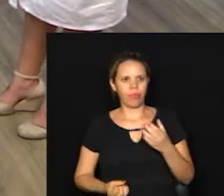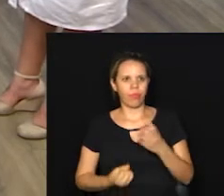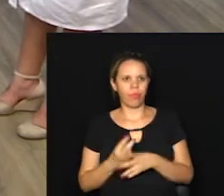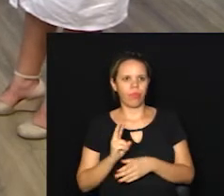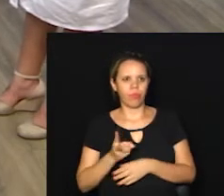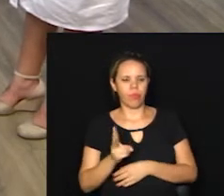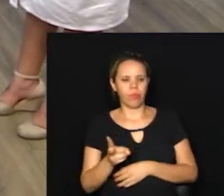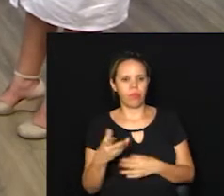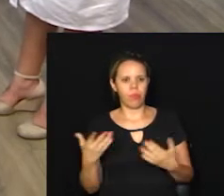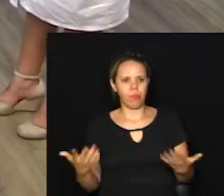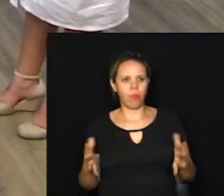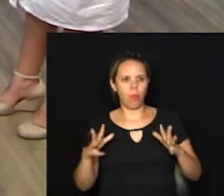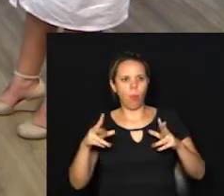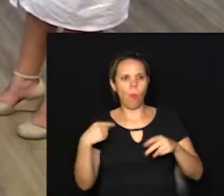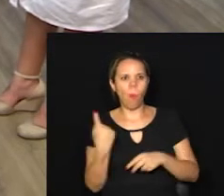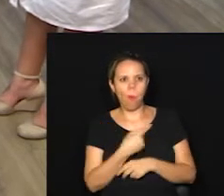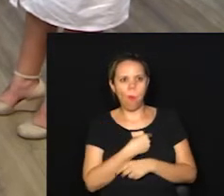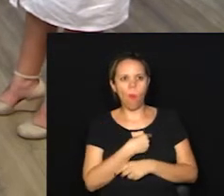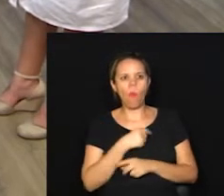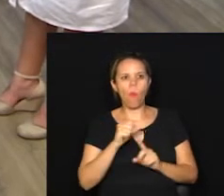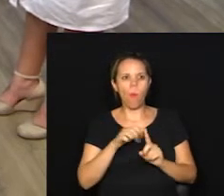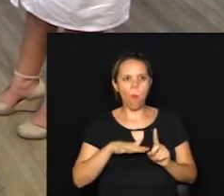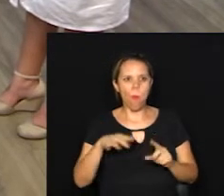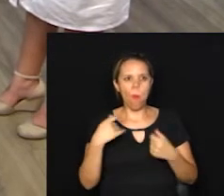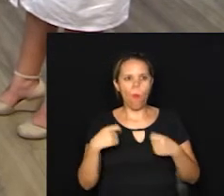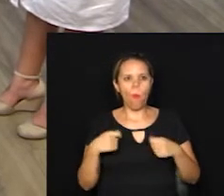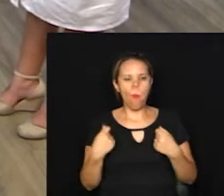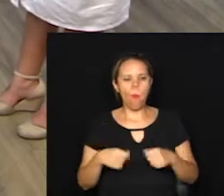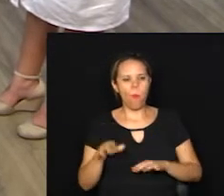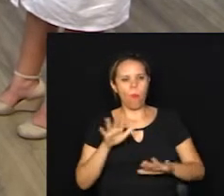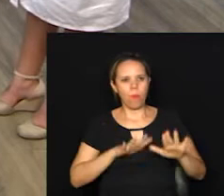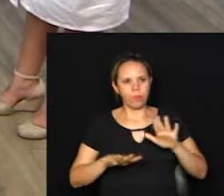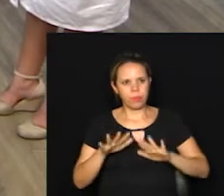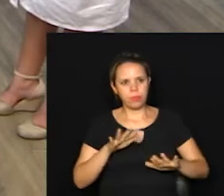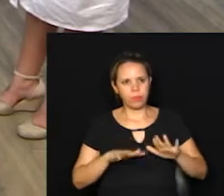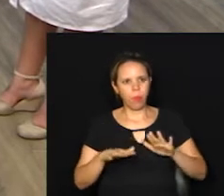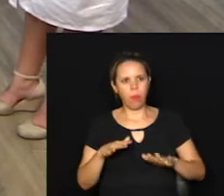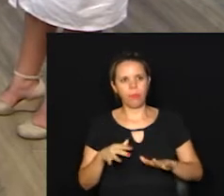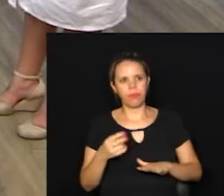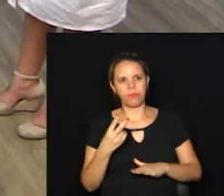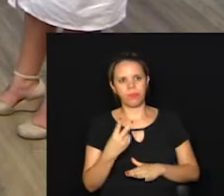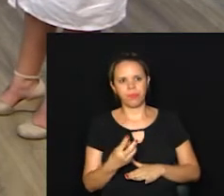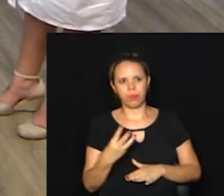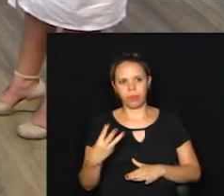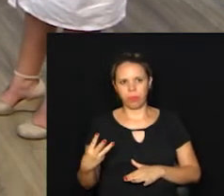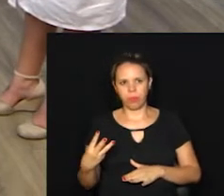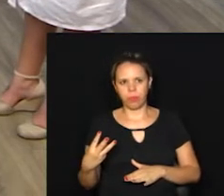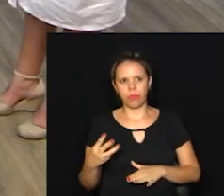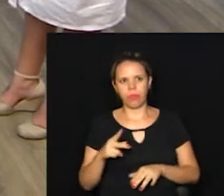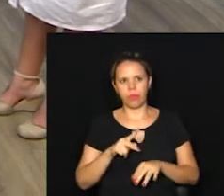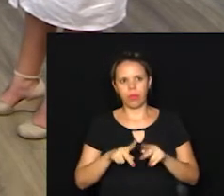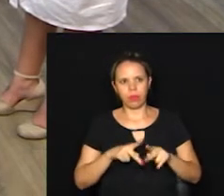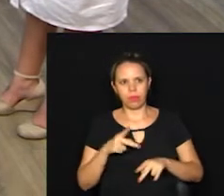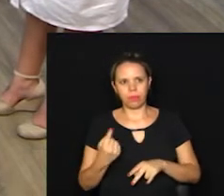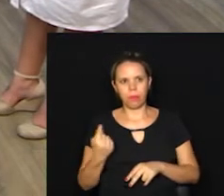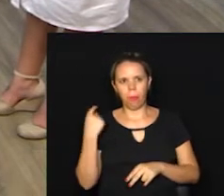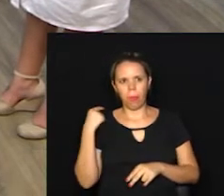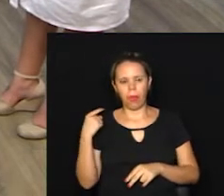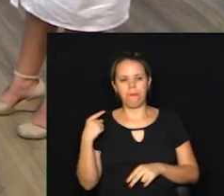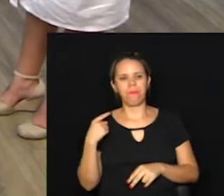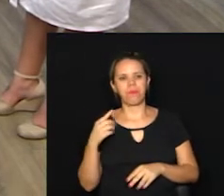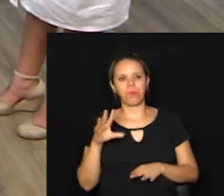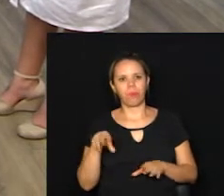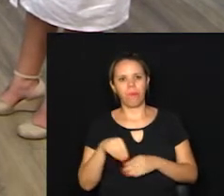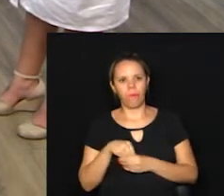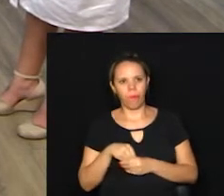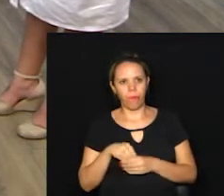circulando, então todos nós, enquanto sociedade, precisamos tomar cuidado, porque 233 casos na última